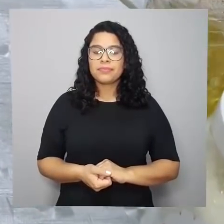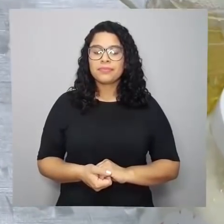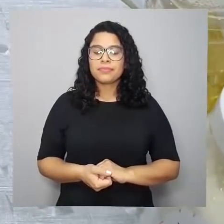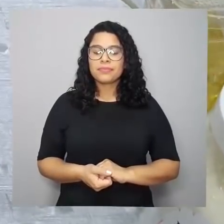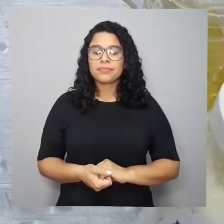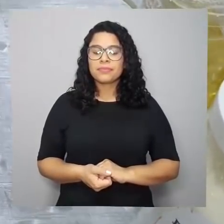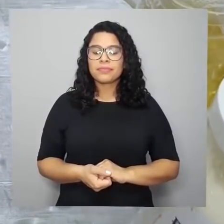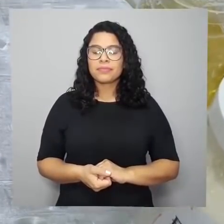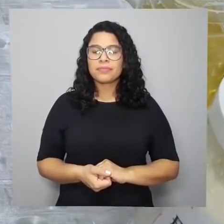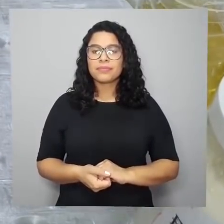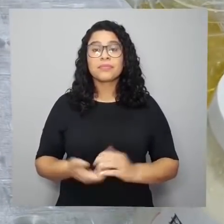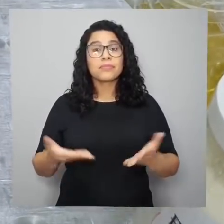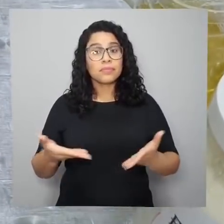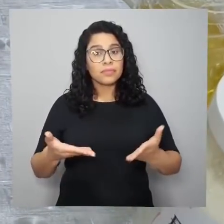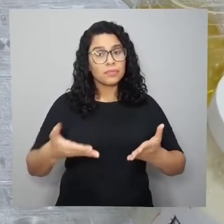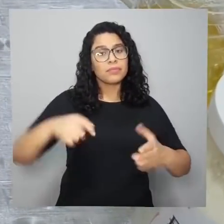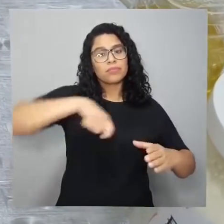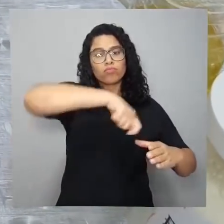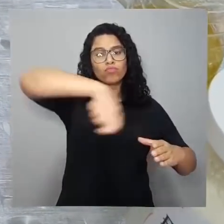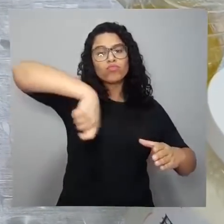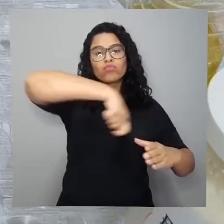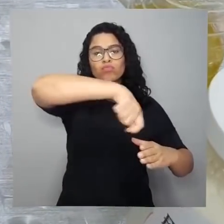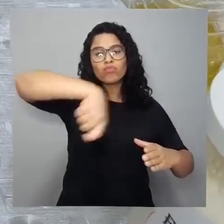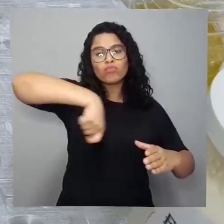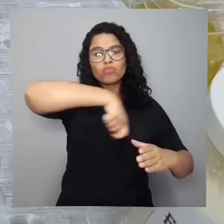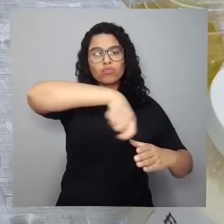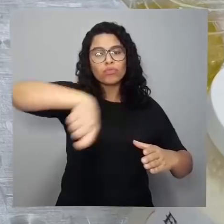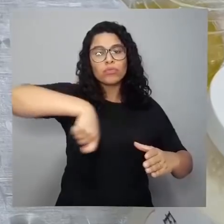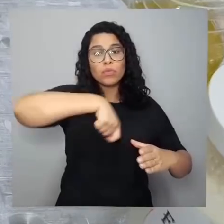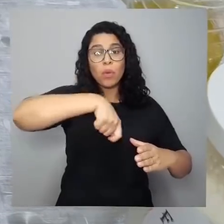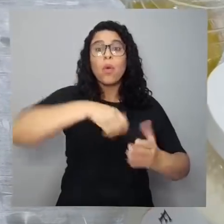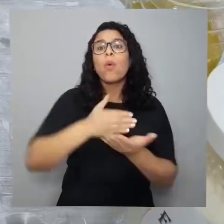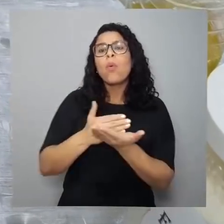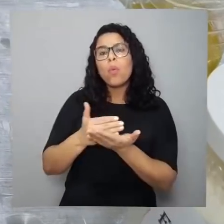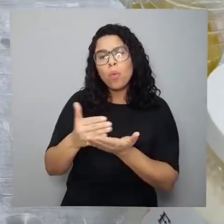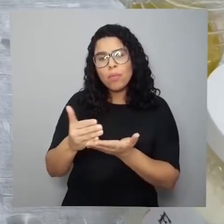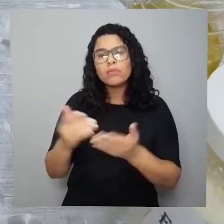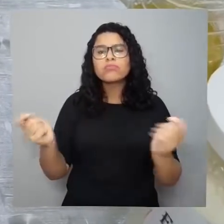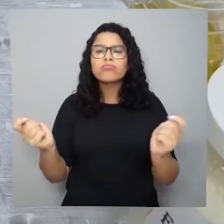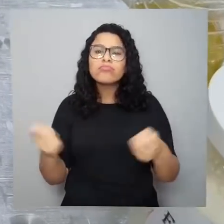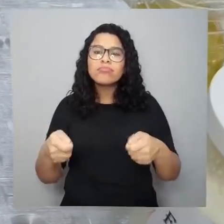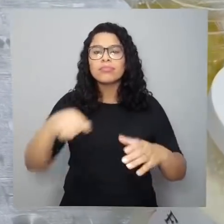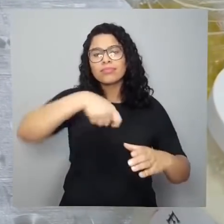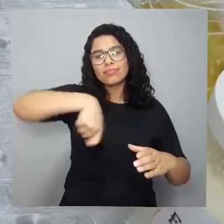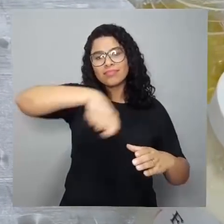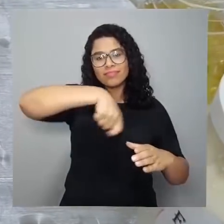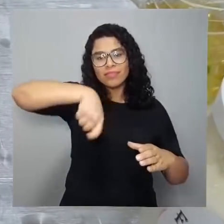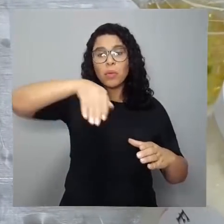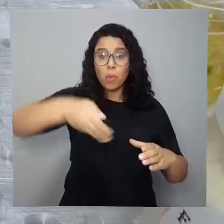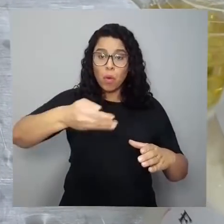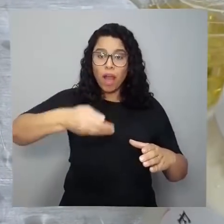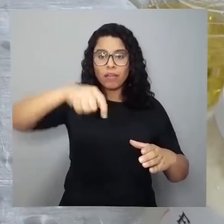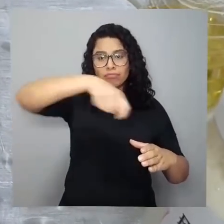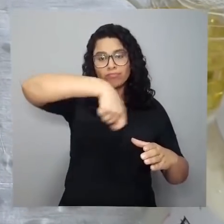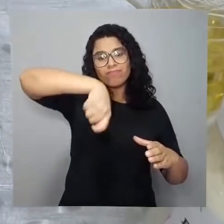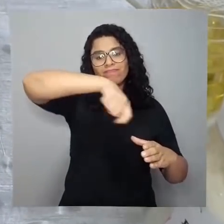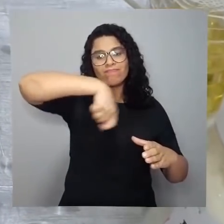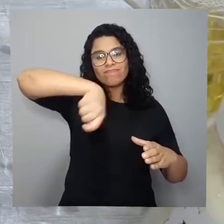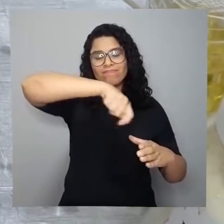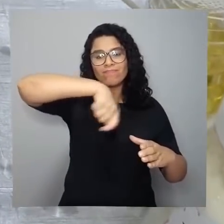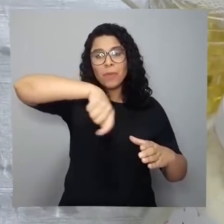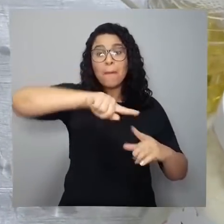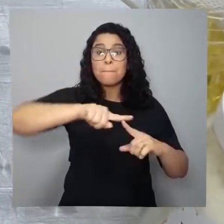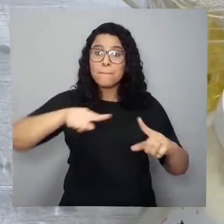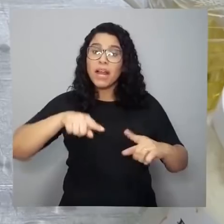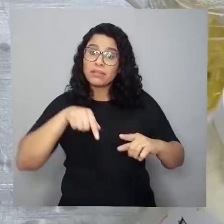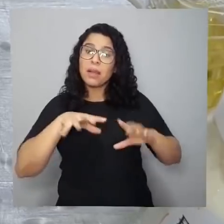Meia de óleo. Aí começa a mexer. Então, gente, olha, no começo dá até para mexer com a colher, tá? Mas